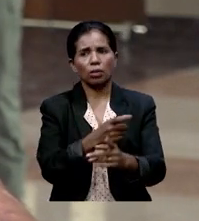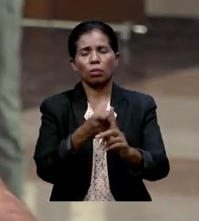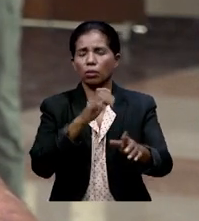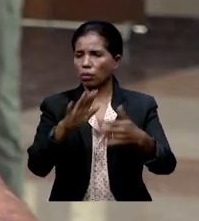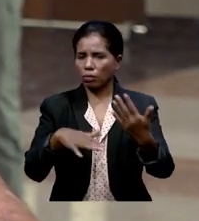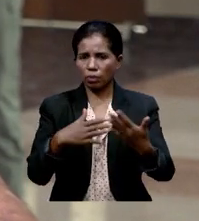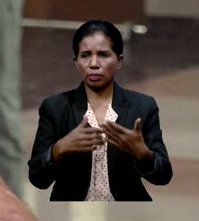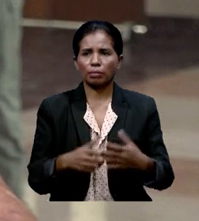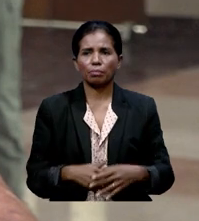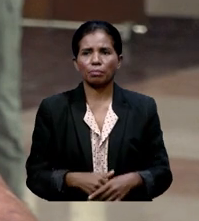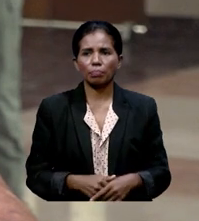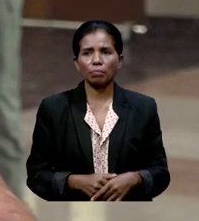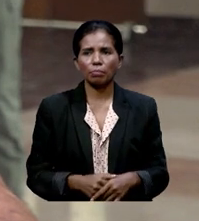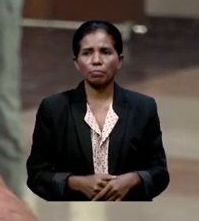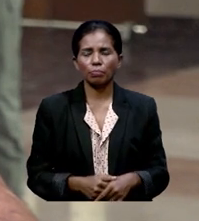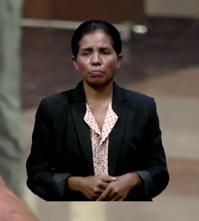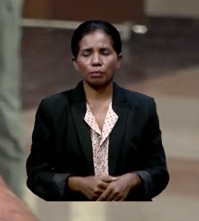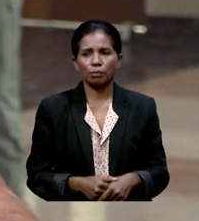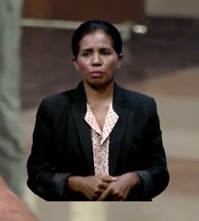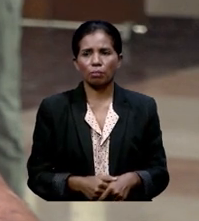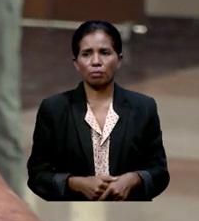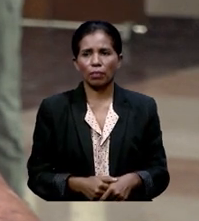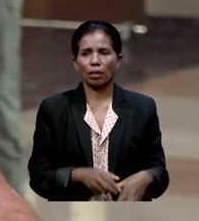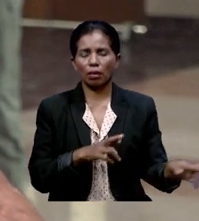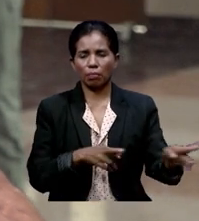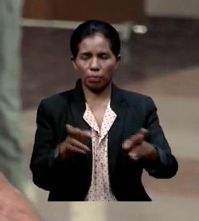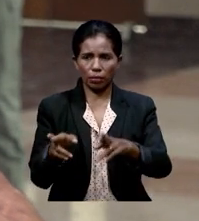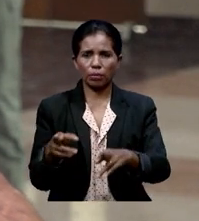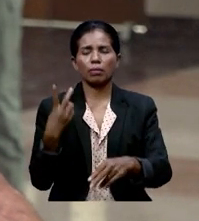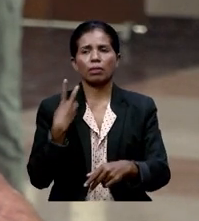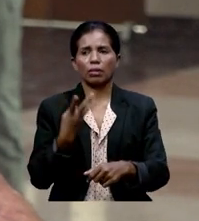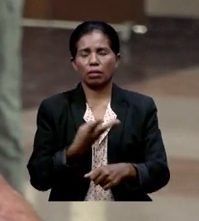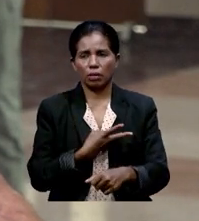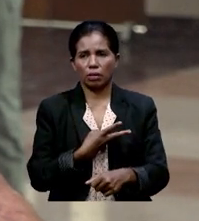é tudo. Neve, pronto,